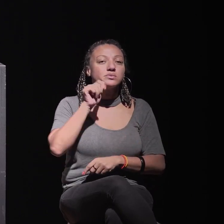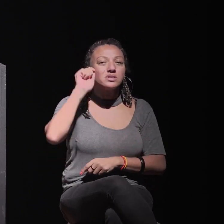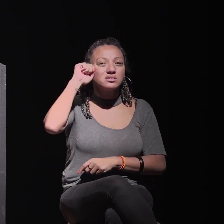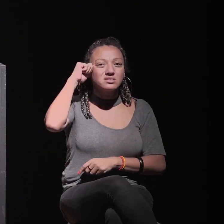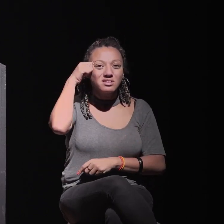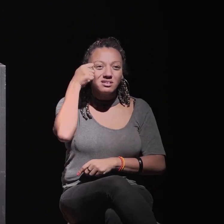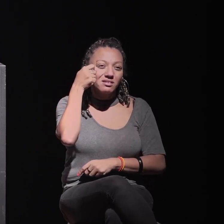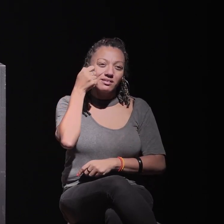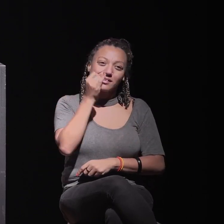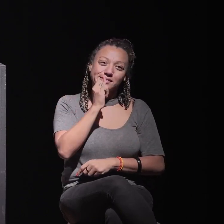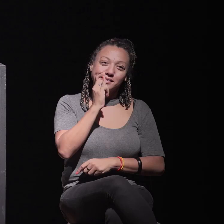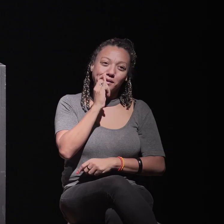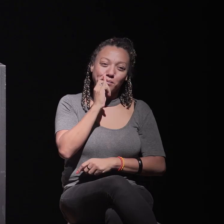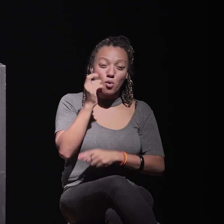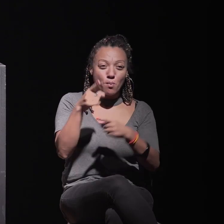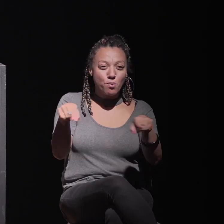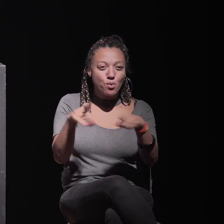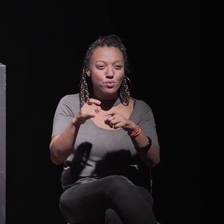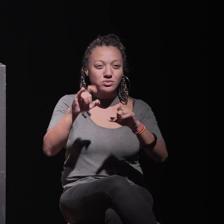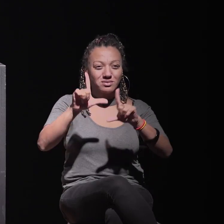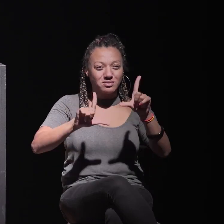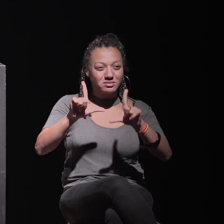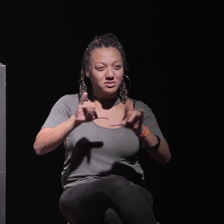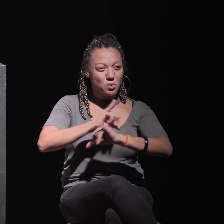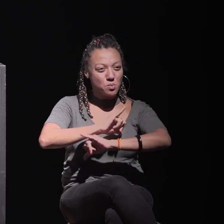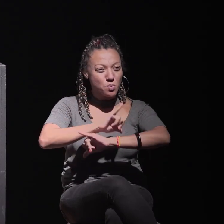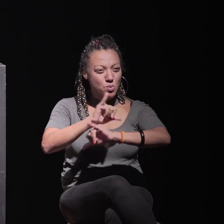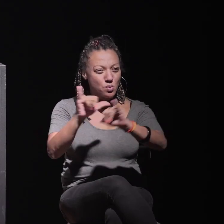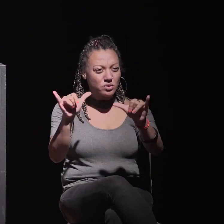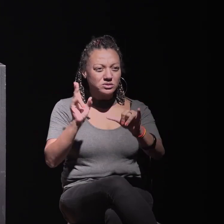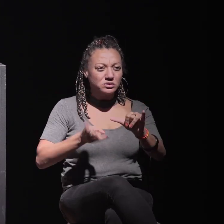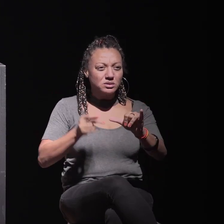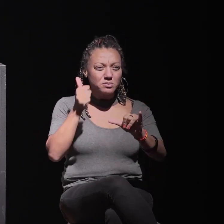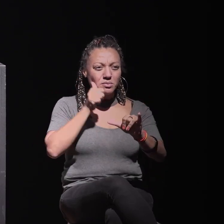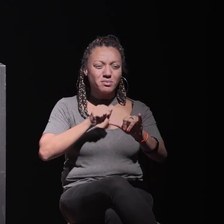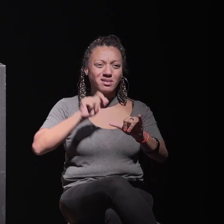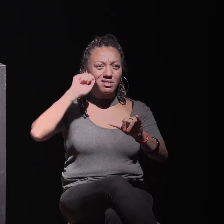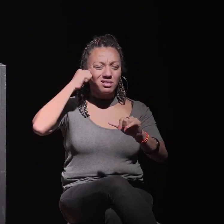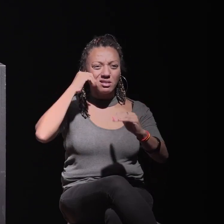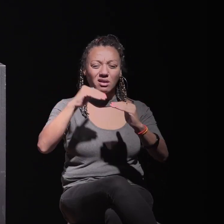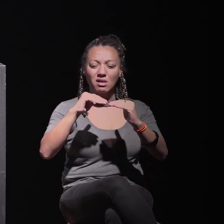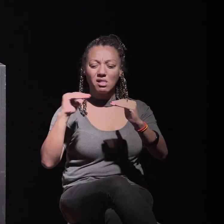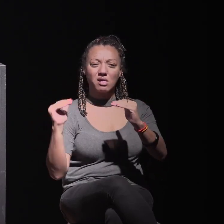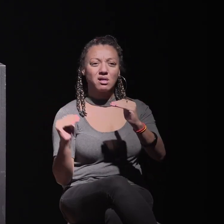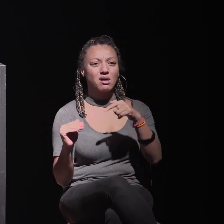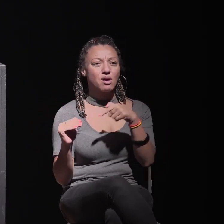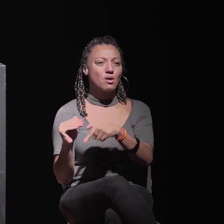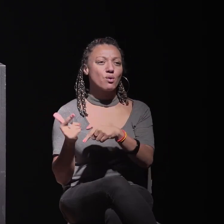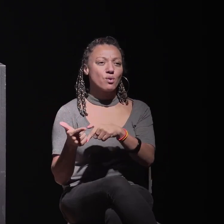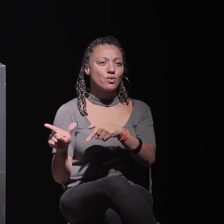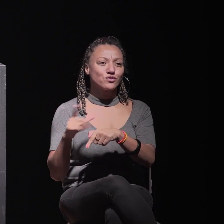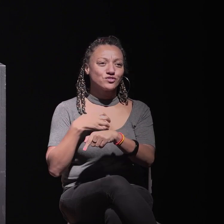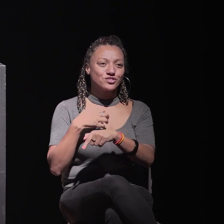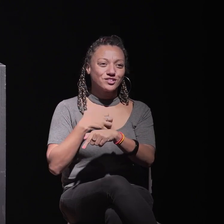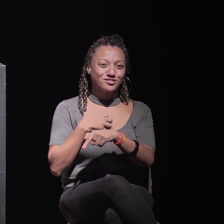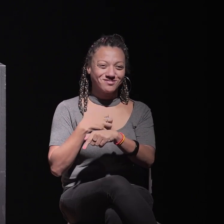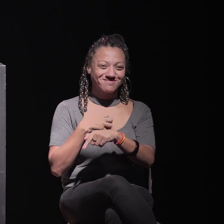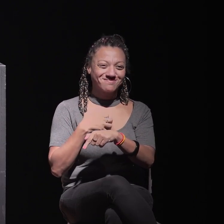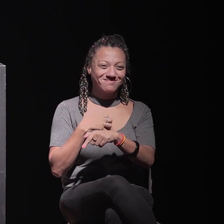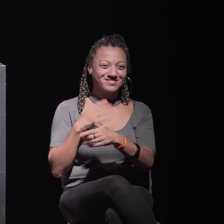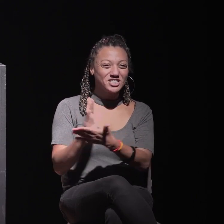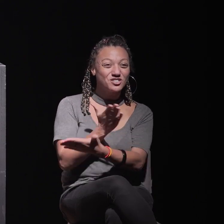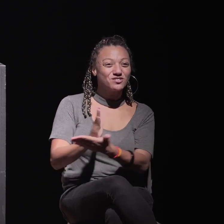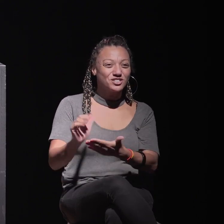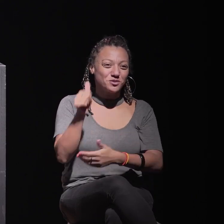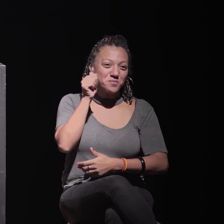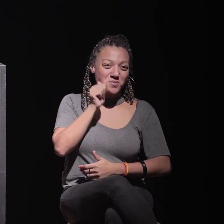comunicação, nos videoclipes, na publicidade, caminham junto com a tentativa de um outro modelo de mulher,